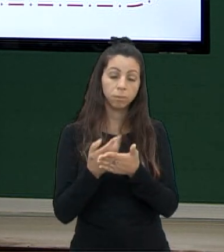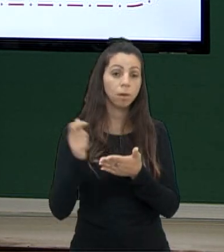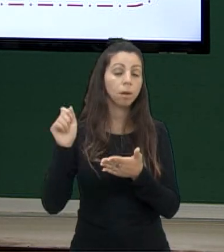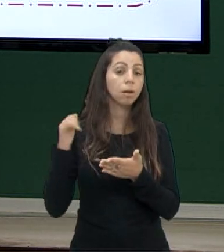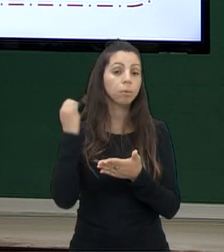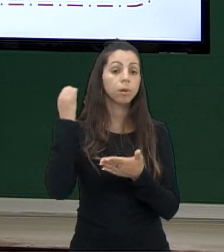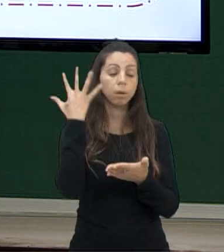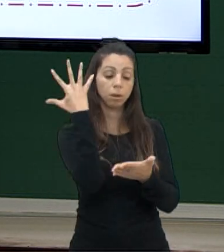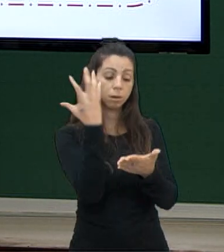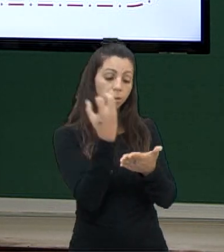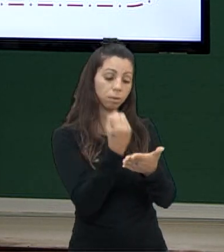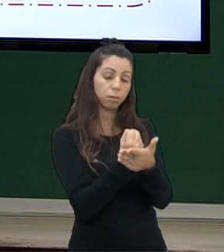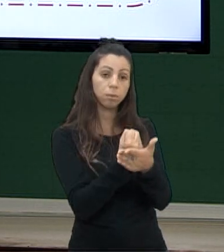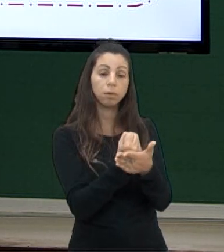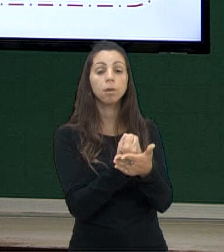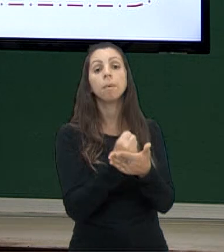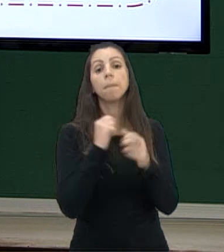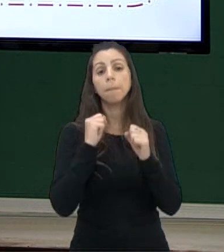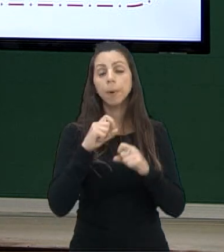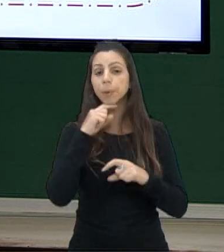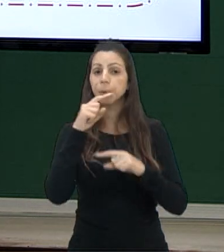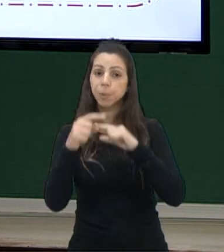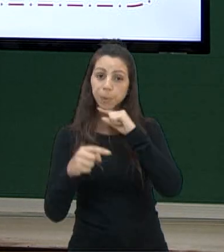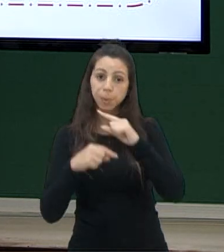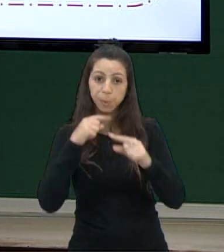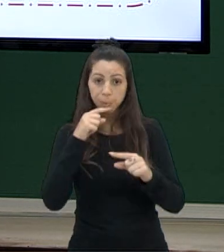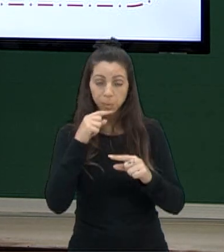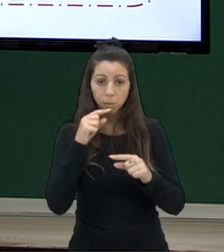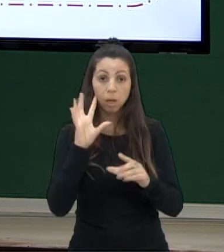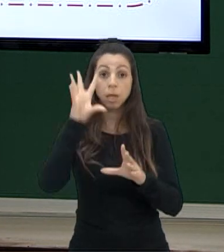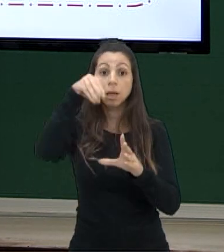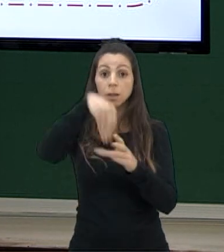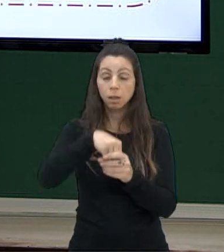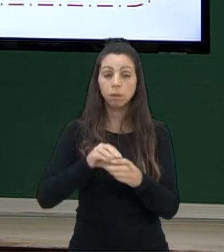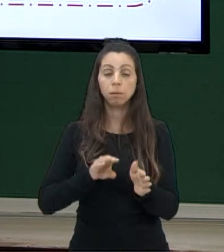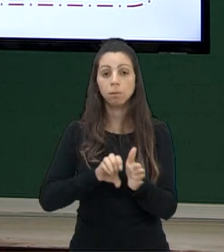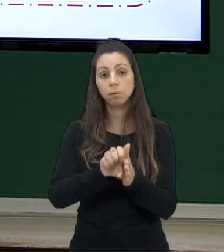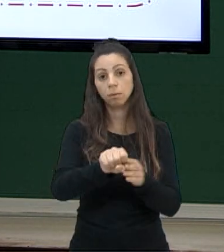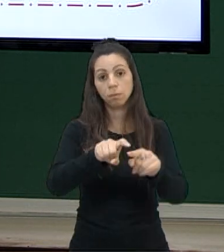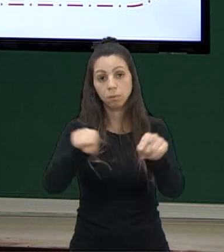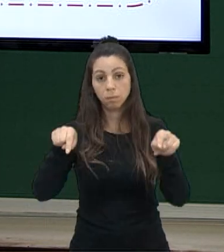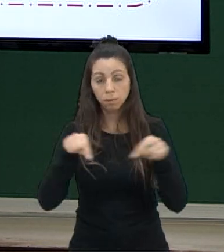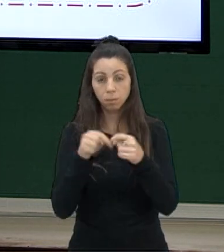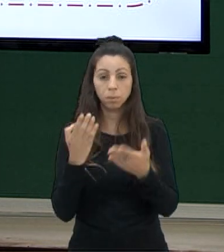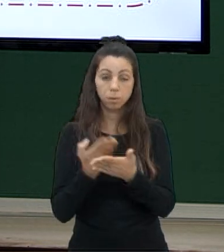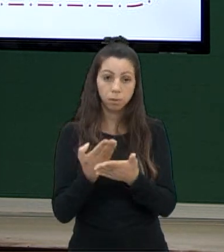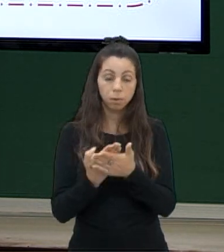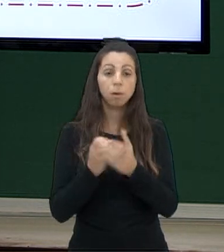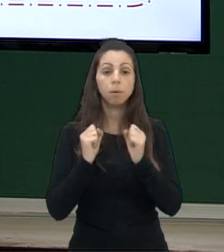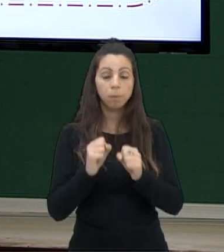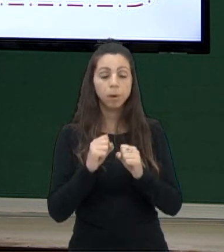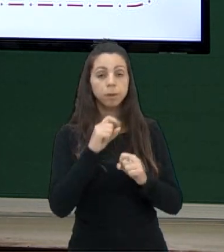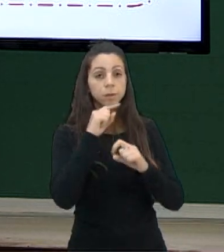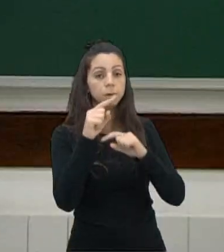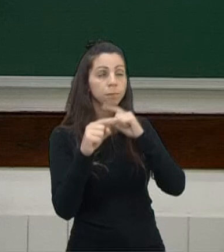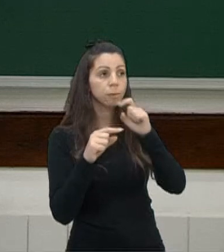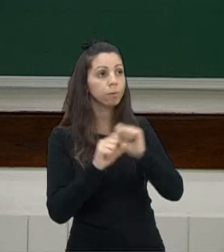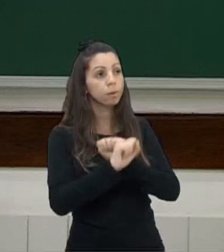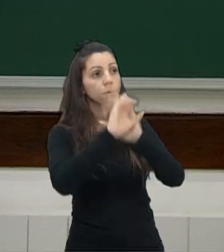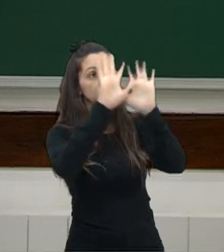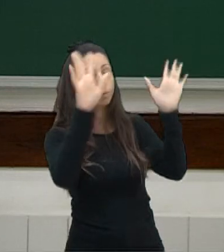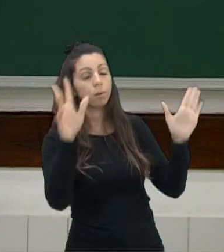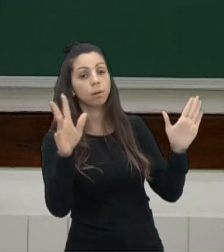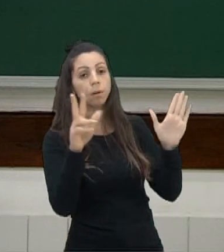anote, haja vista que podem surgir dúvidas e é no Google Classroom que você vai sanar as suas dúvidas com o seu professor.